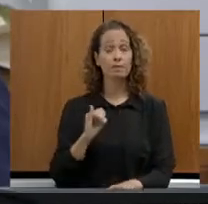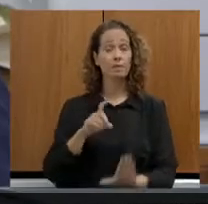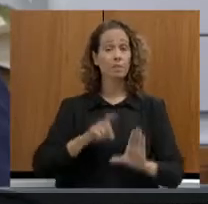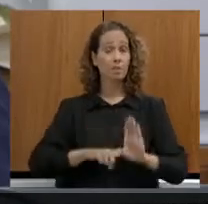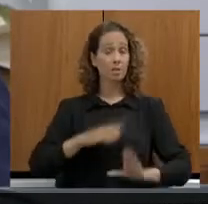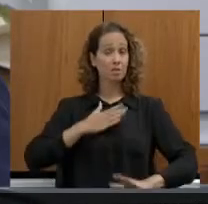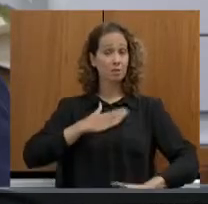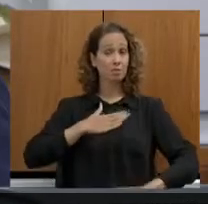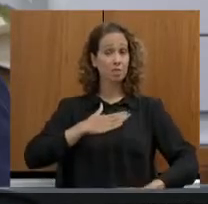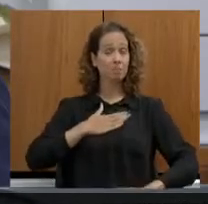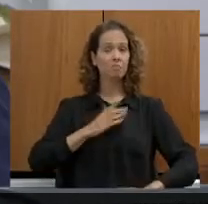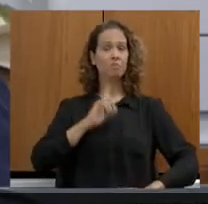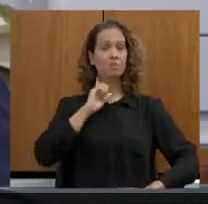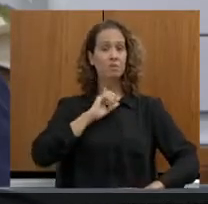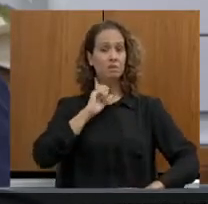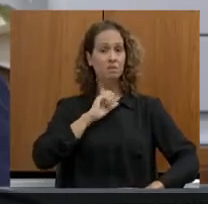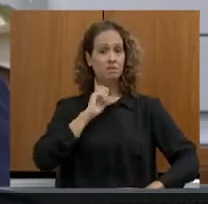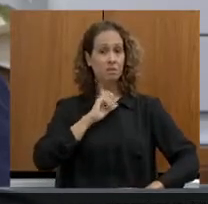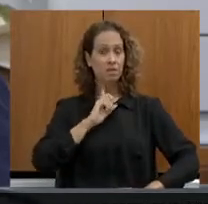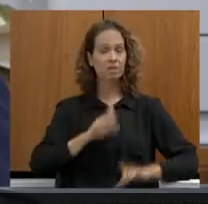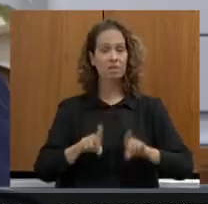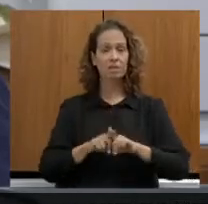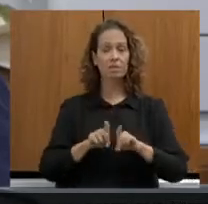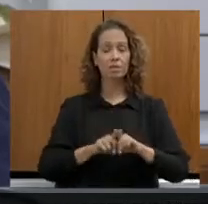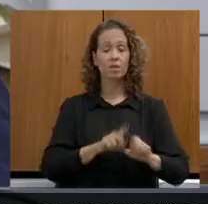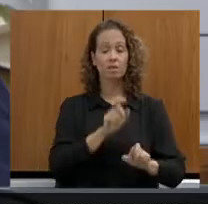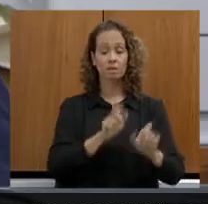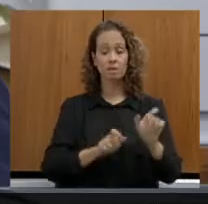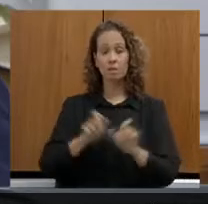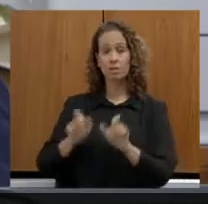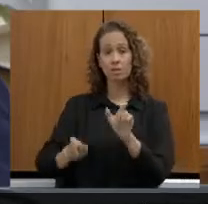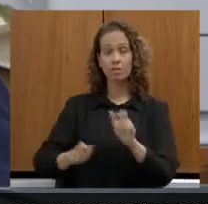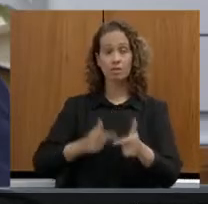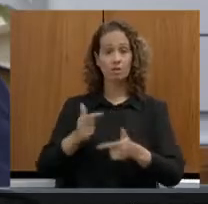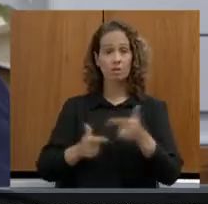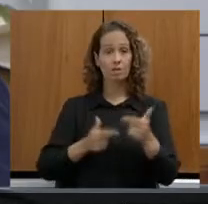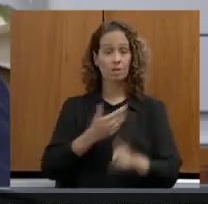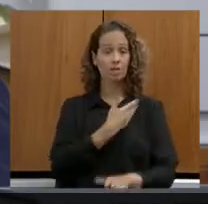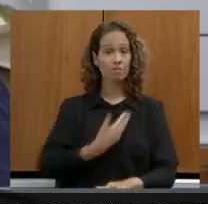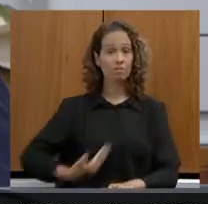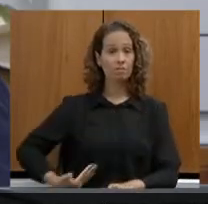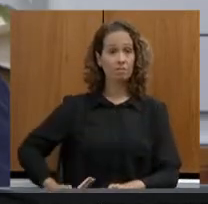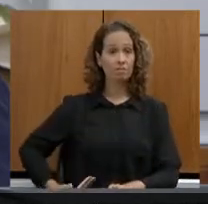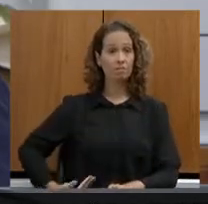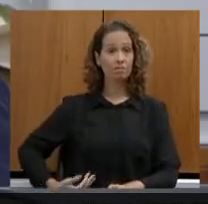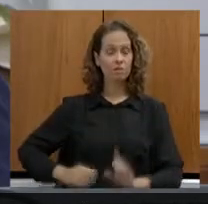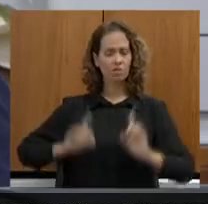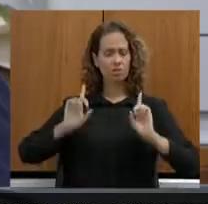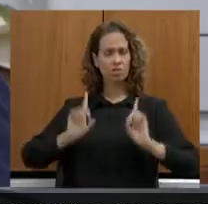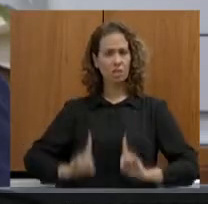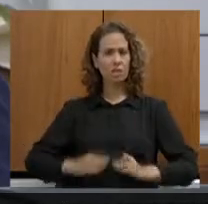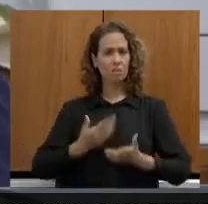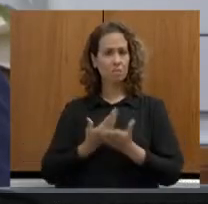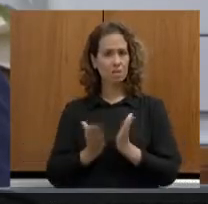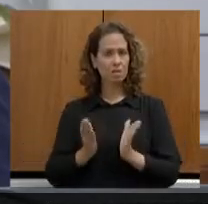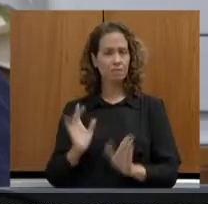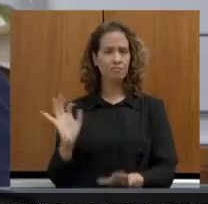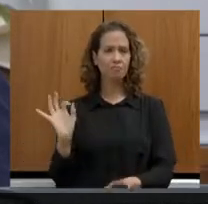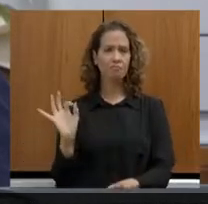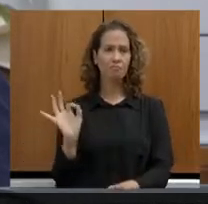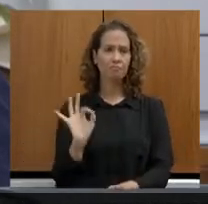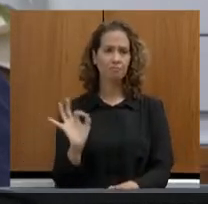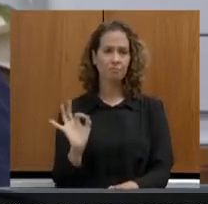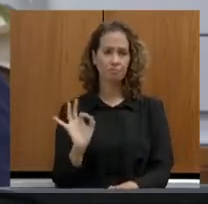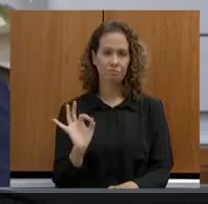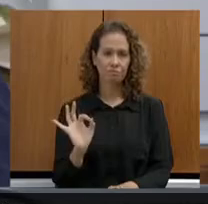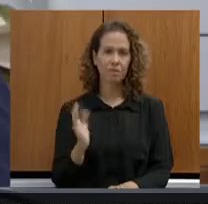Minas Gerais e sobretudo servidores esse estado não perderão a sua dignidade EA soberania no